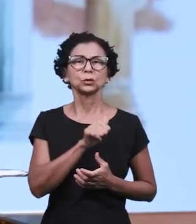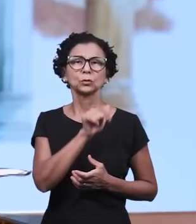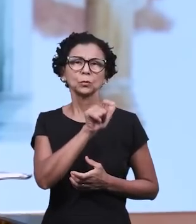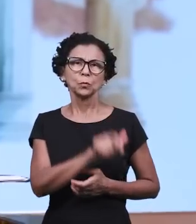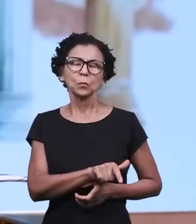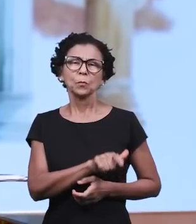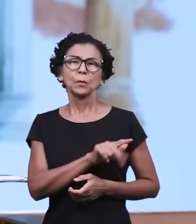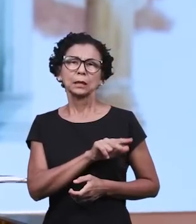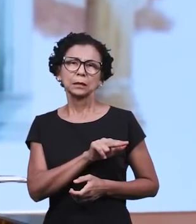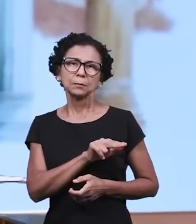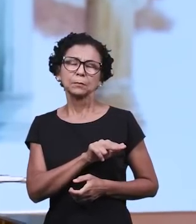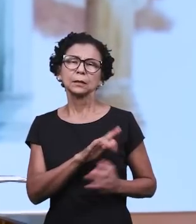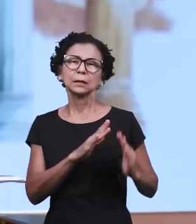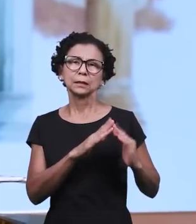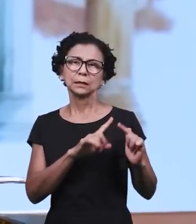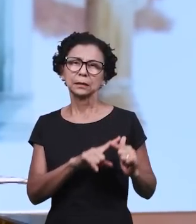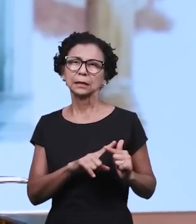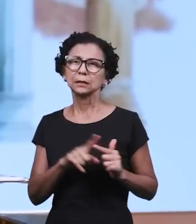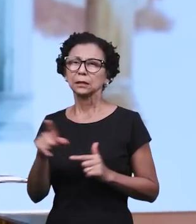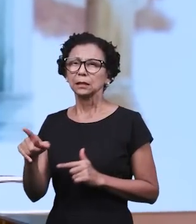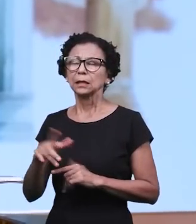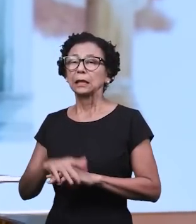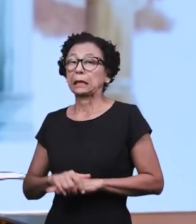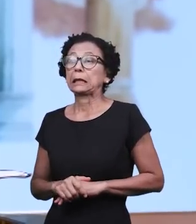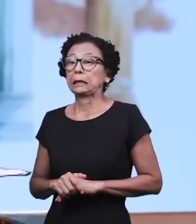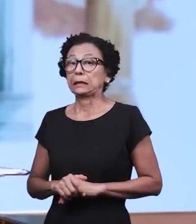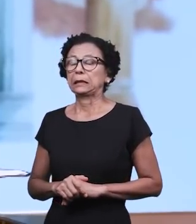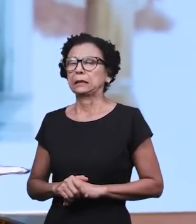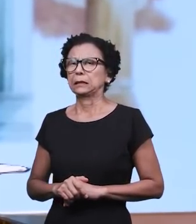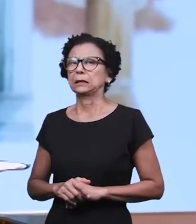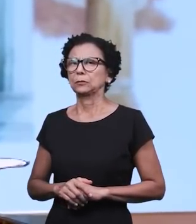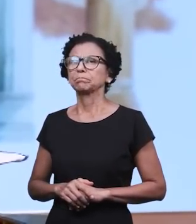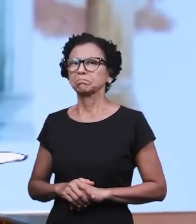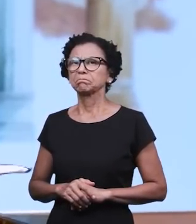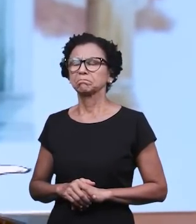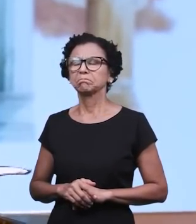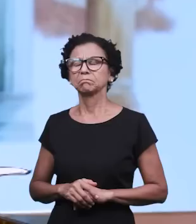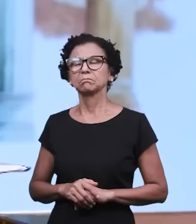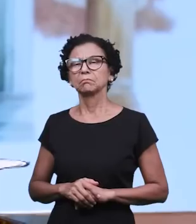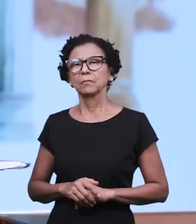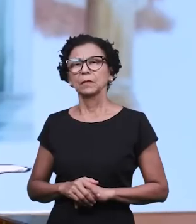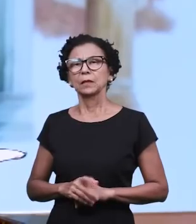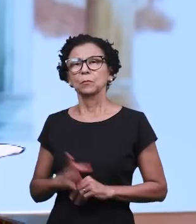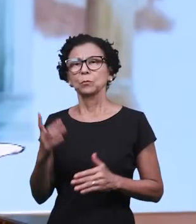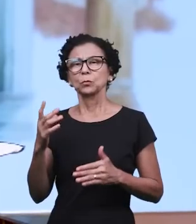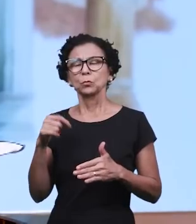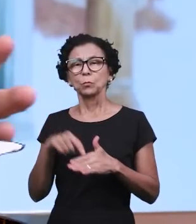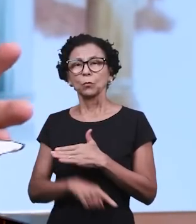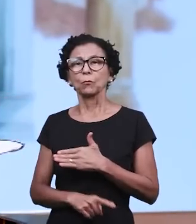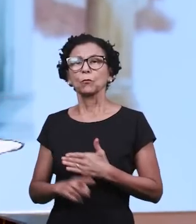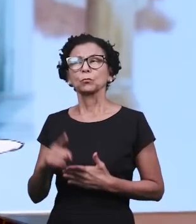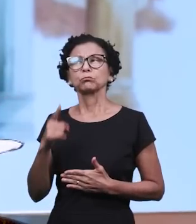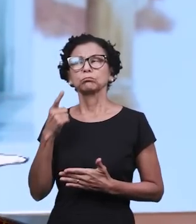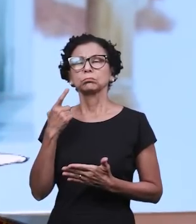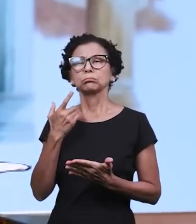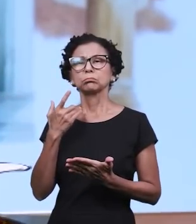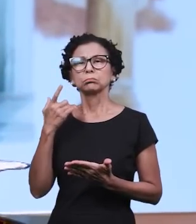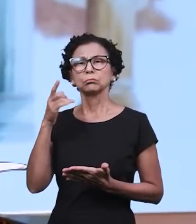Portanto, bastante estudioso no assunto, né, do Oriente Médio em